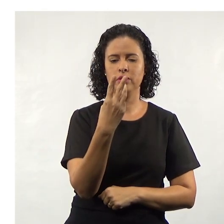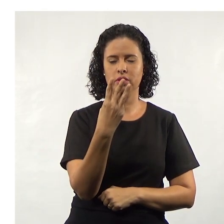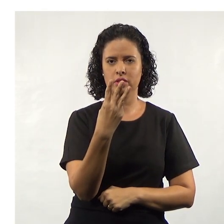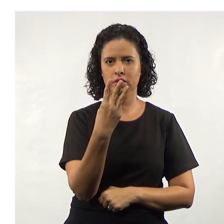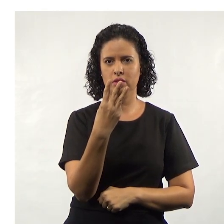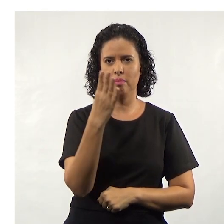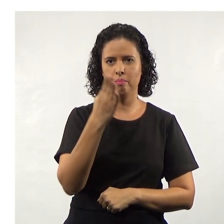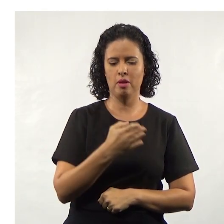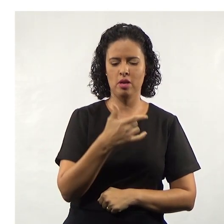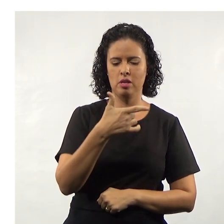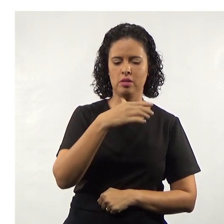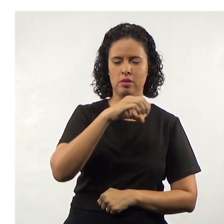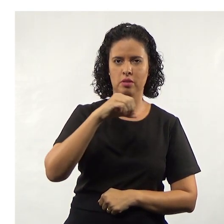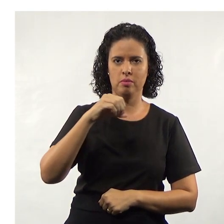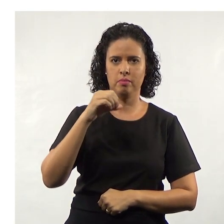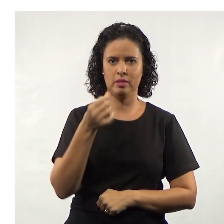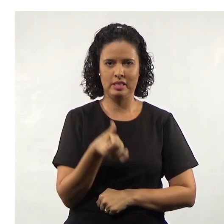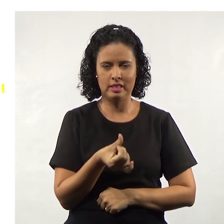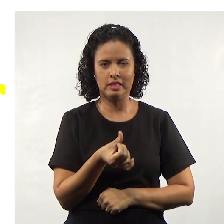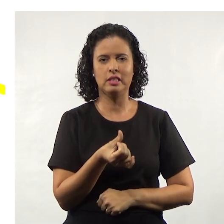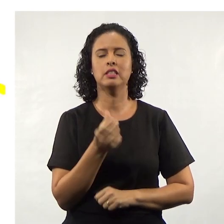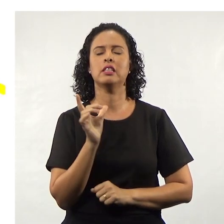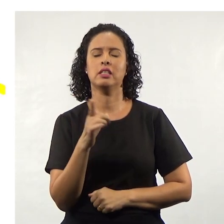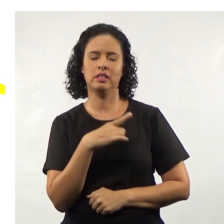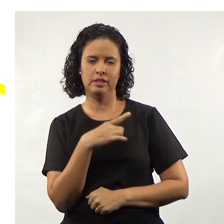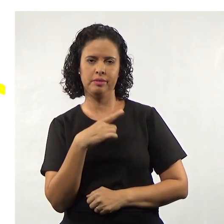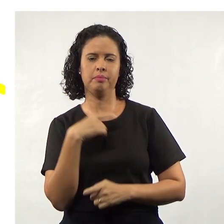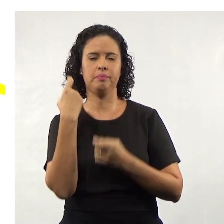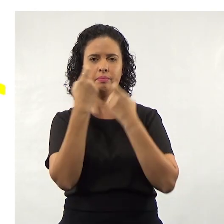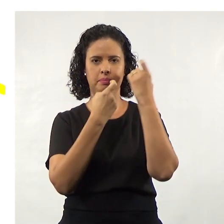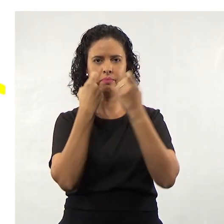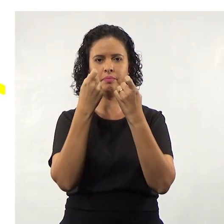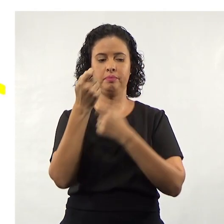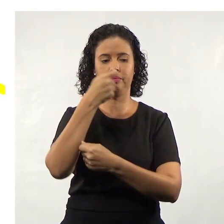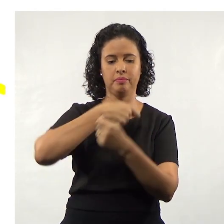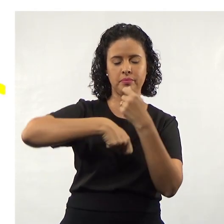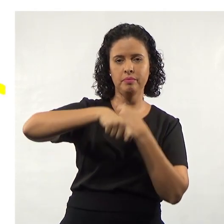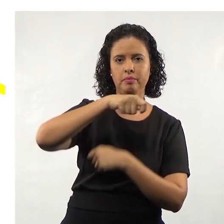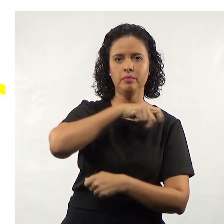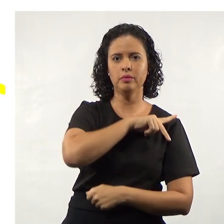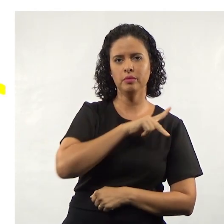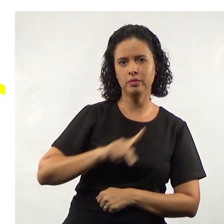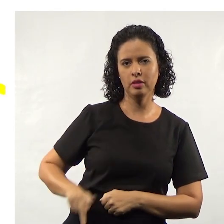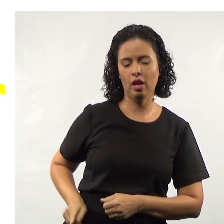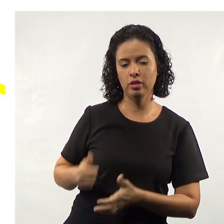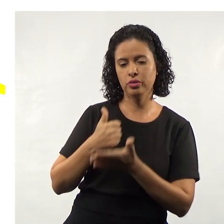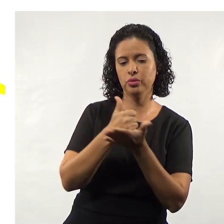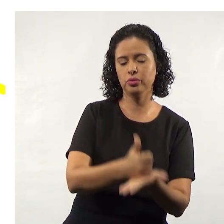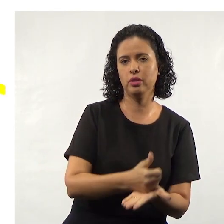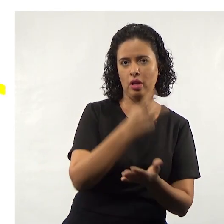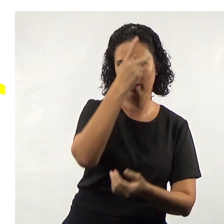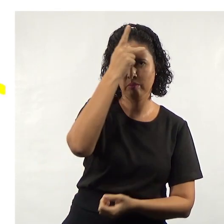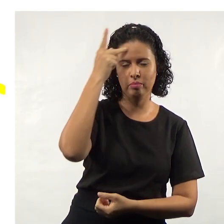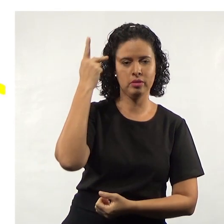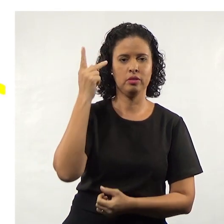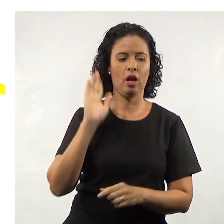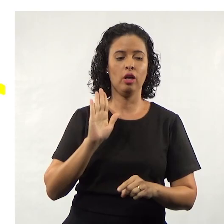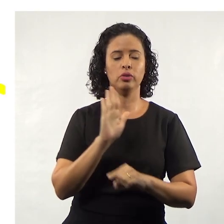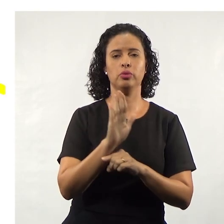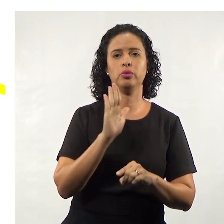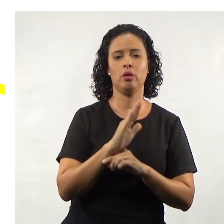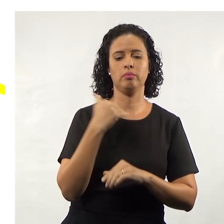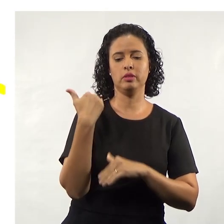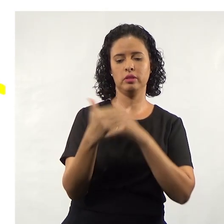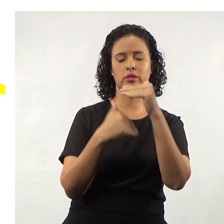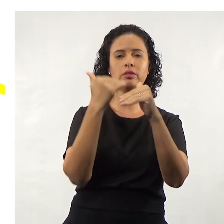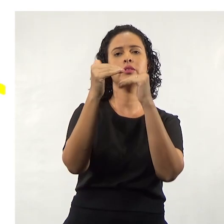123/2006, podemos dizer que já há certa preocupação da administração pública em quê? Beneficiar aqueles que tanto contribuem para